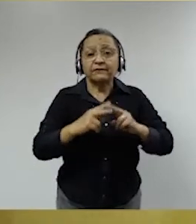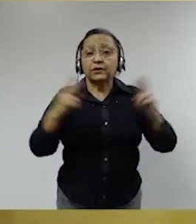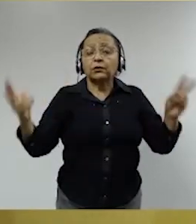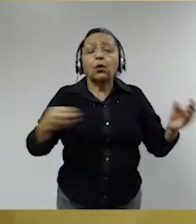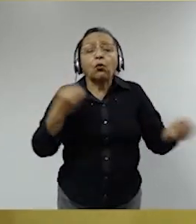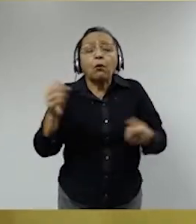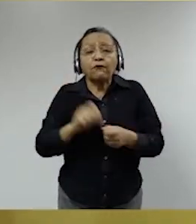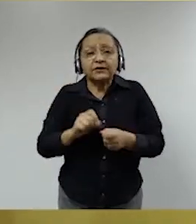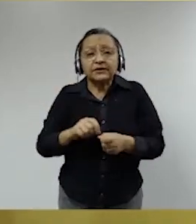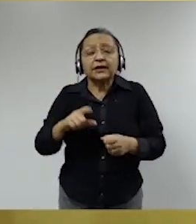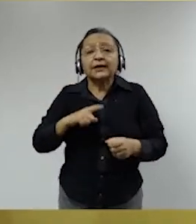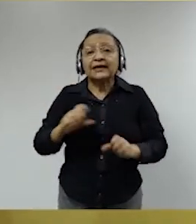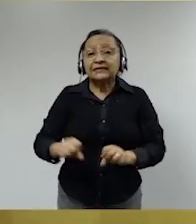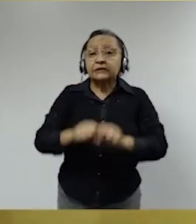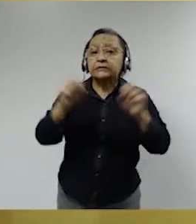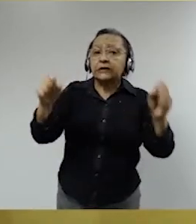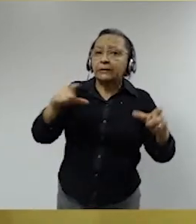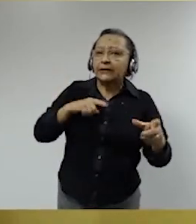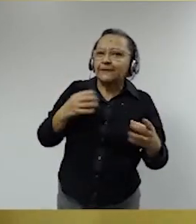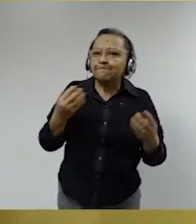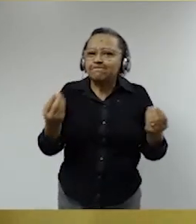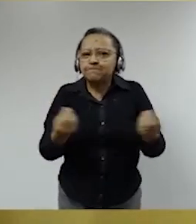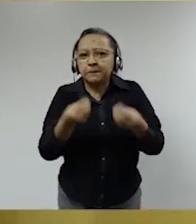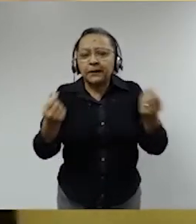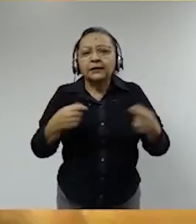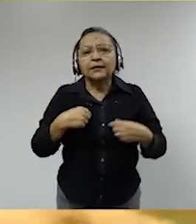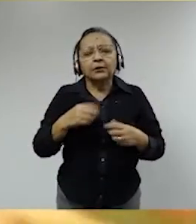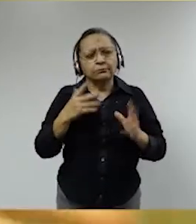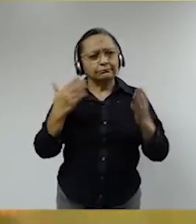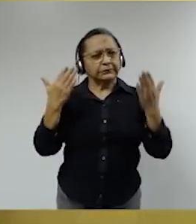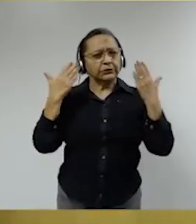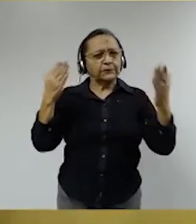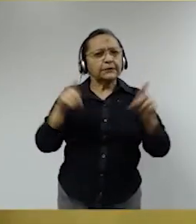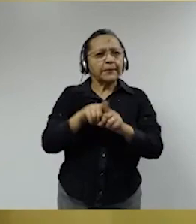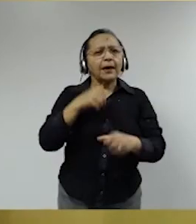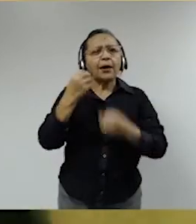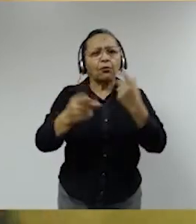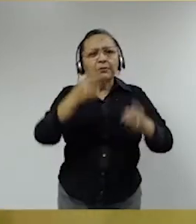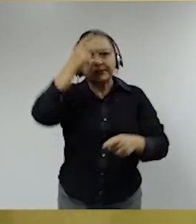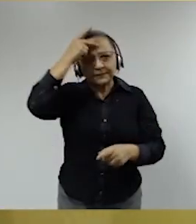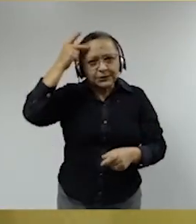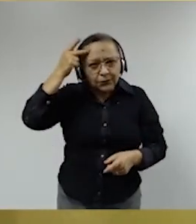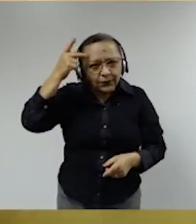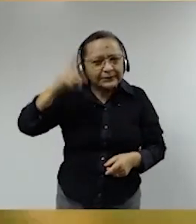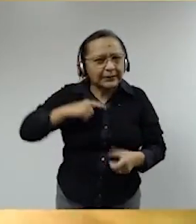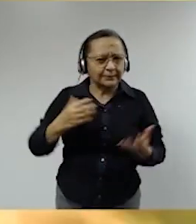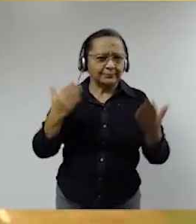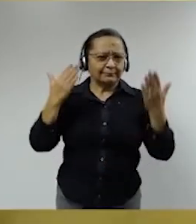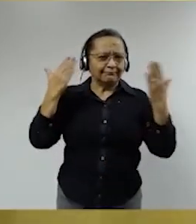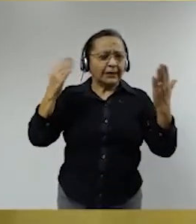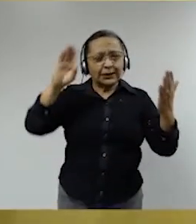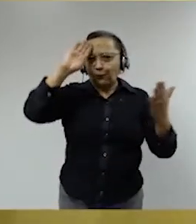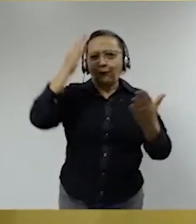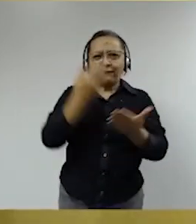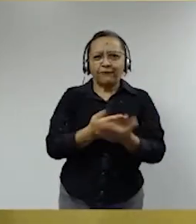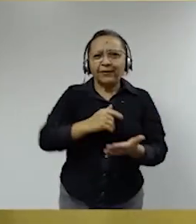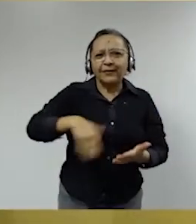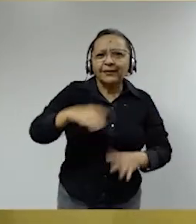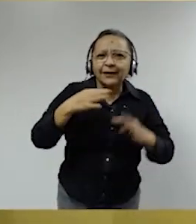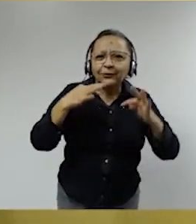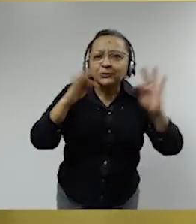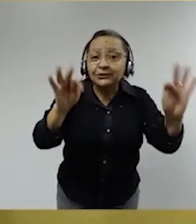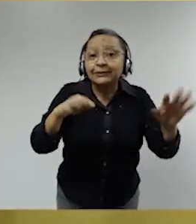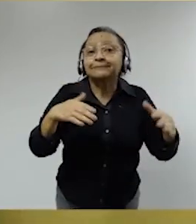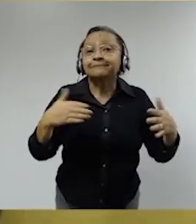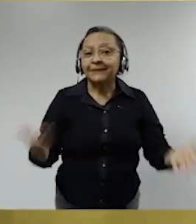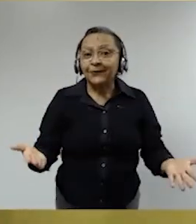uma fragilidade do sistema, uma própria desconfiança que algumas pessoas, né, que o ambiente tecnológico ainda guarda para algumas pessoas.